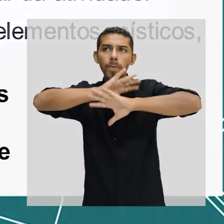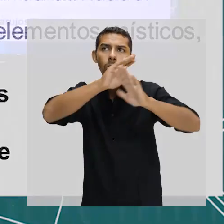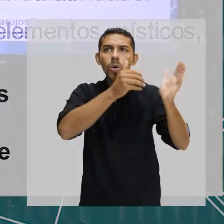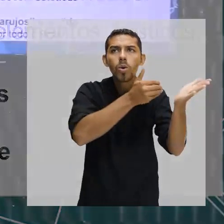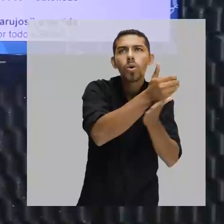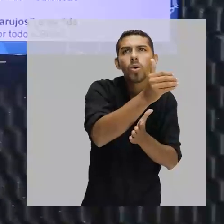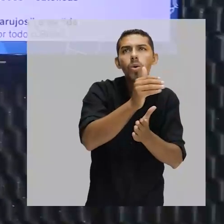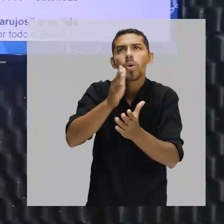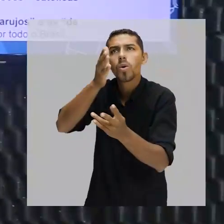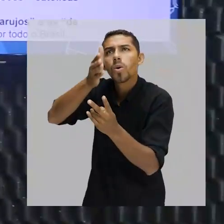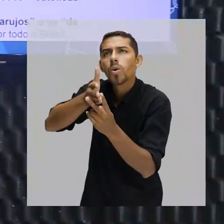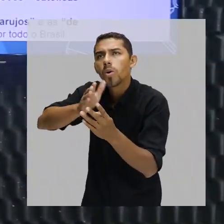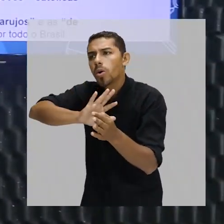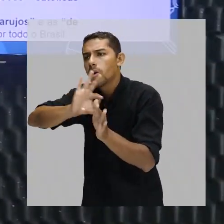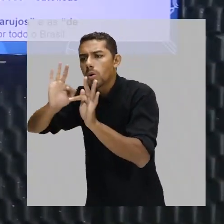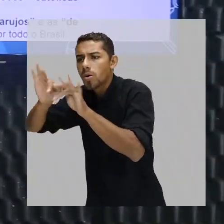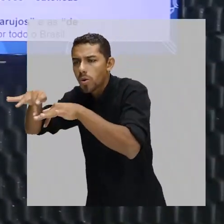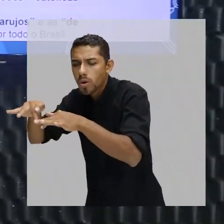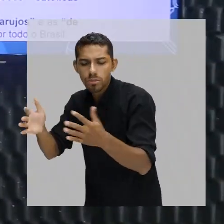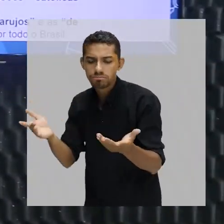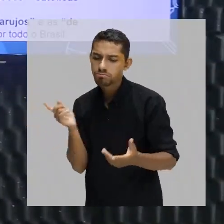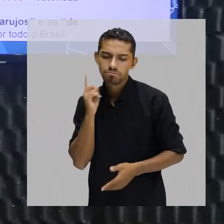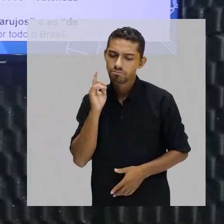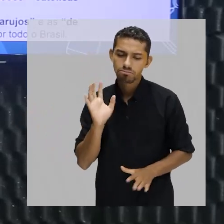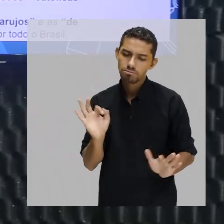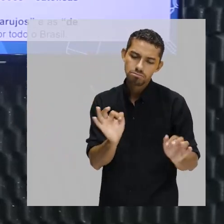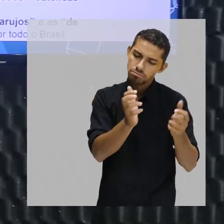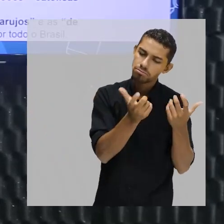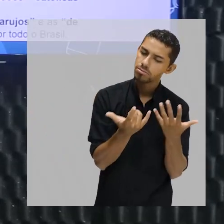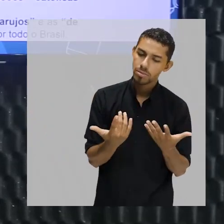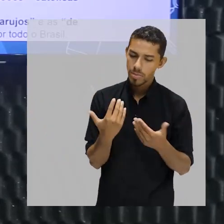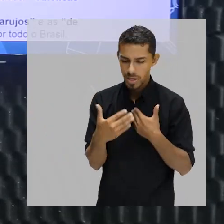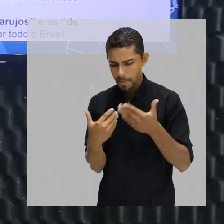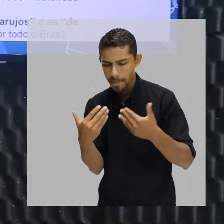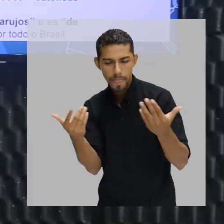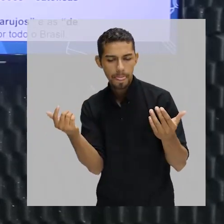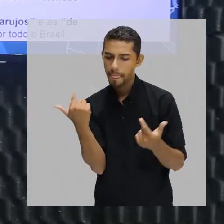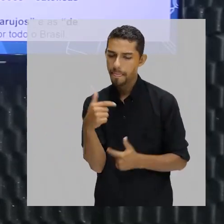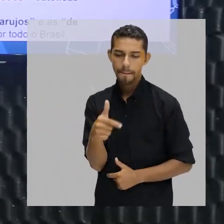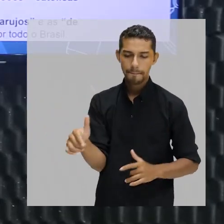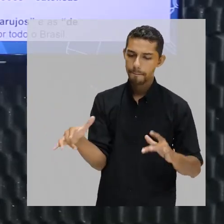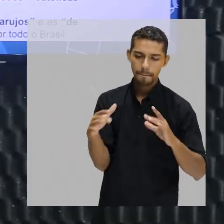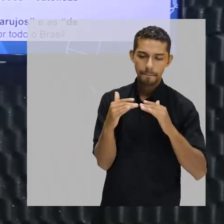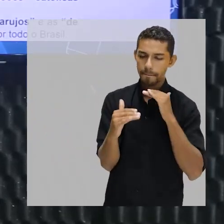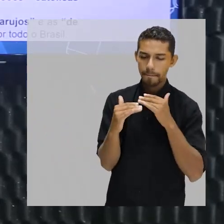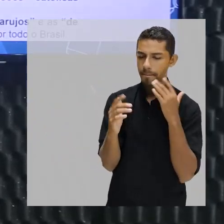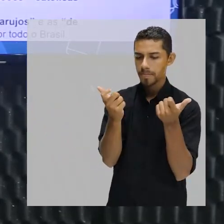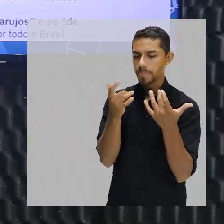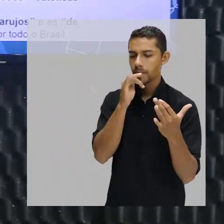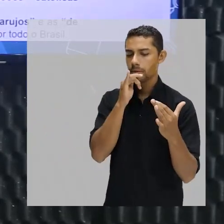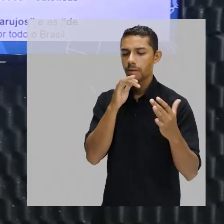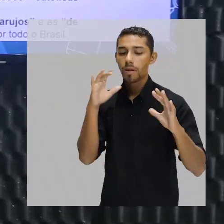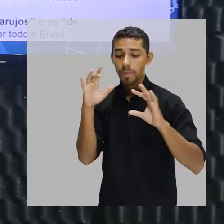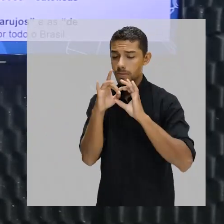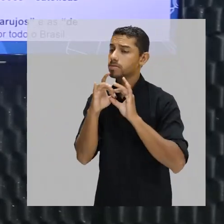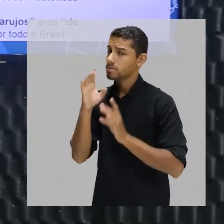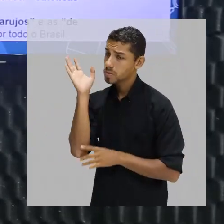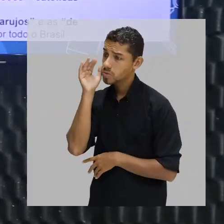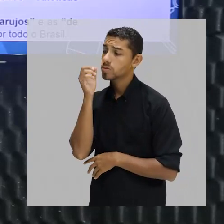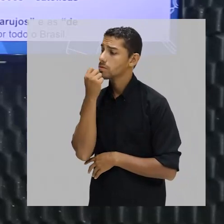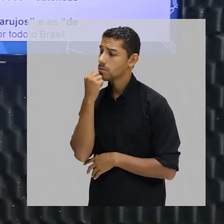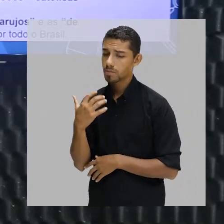do que trata, mas não precisa de uma história. Olha, aconteceu isso, isso, isso, isso. Não tem ligação, não tem nada que unifique, mas mesmo assim é bem